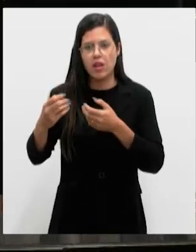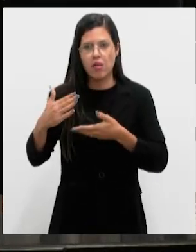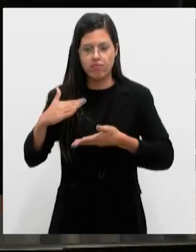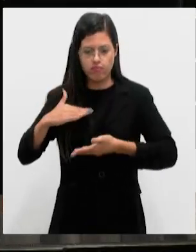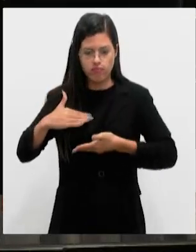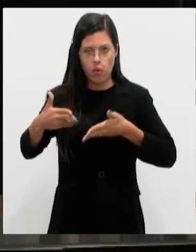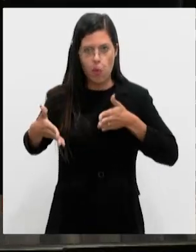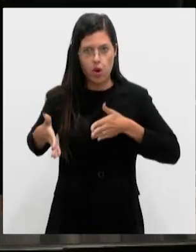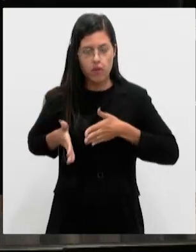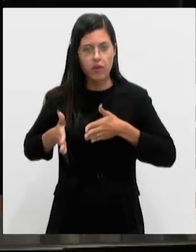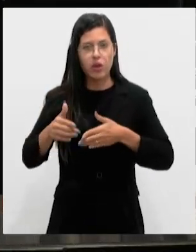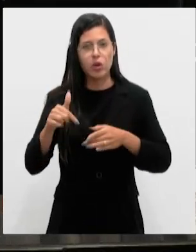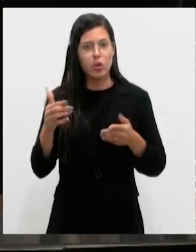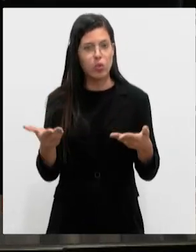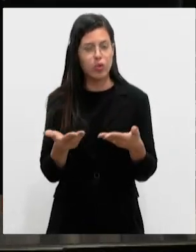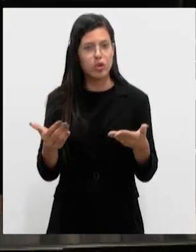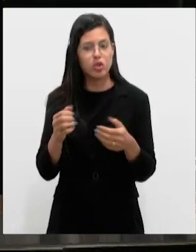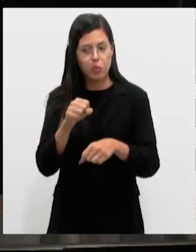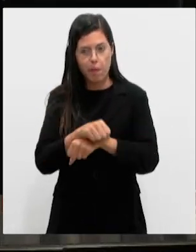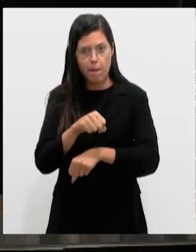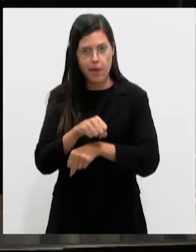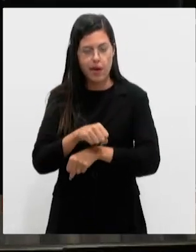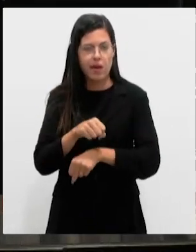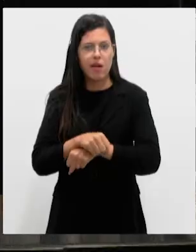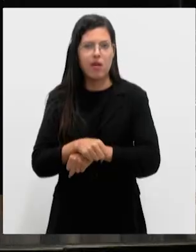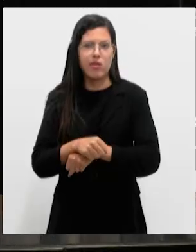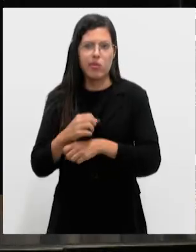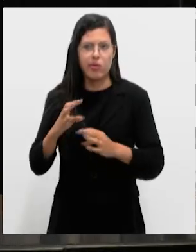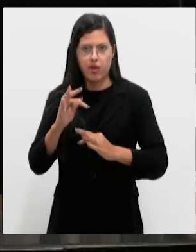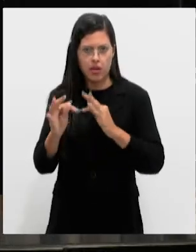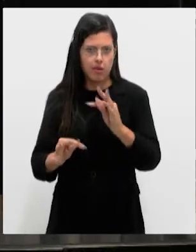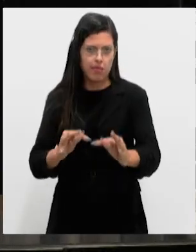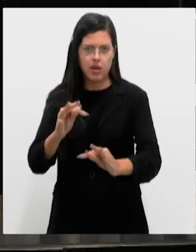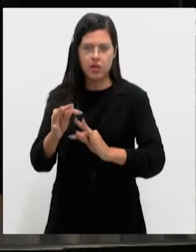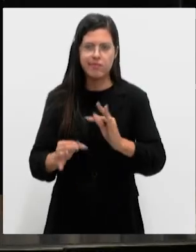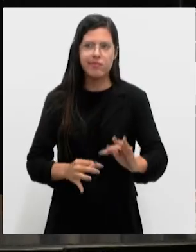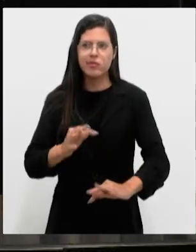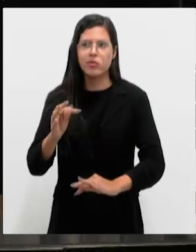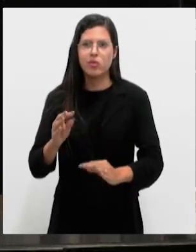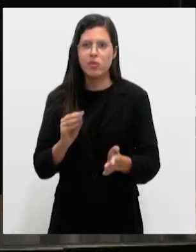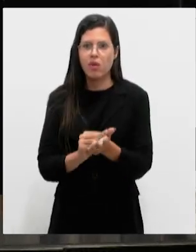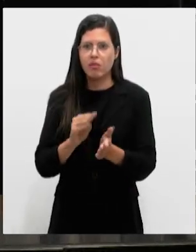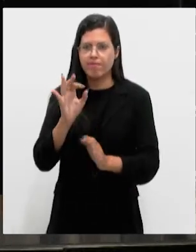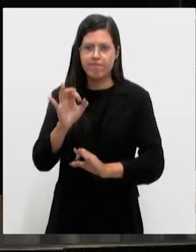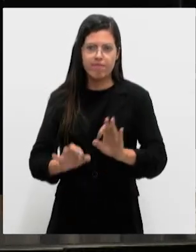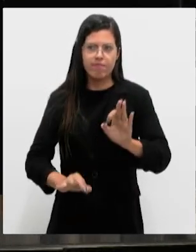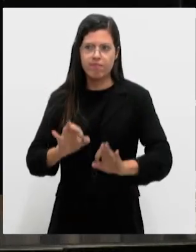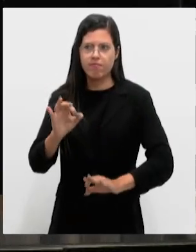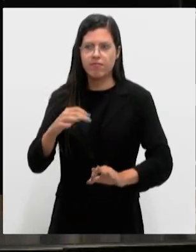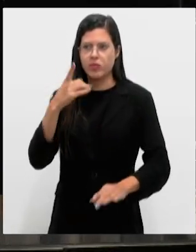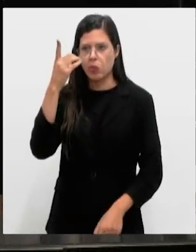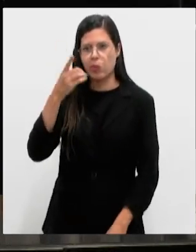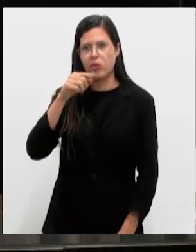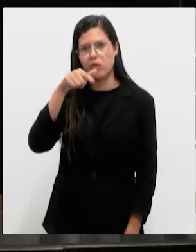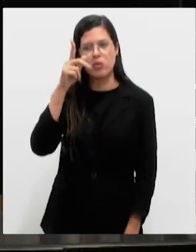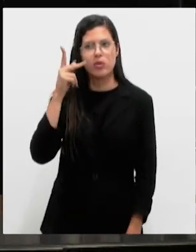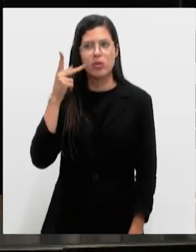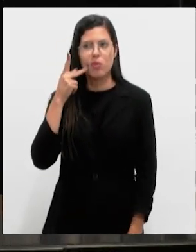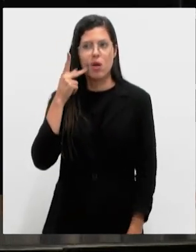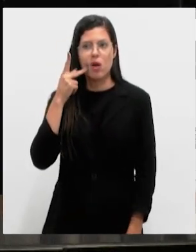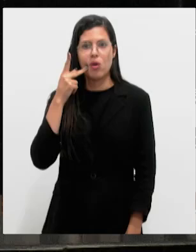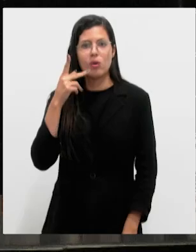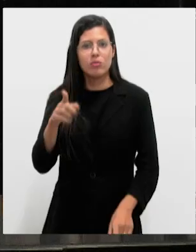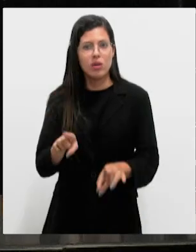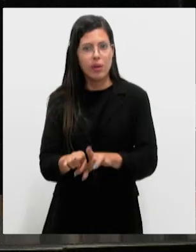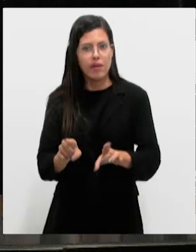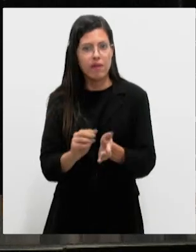a quimioterapia. Chega a ser um injusto, é muito injusto, chega a ser, deputado Luiz Paulo, além de justo,